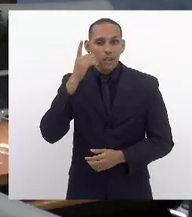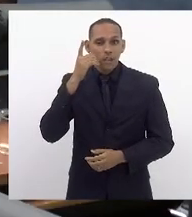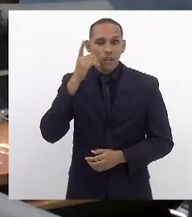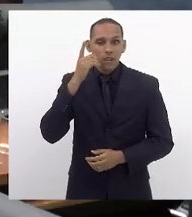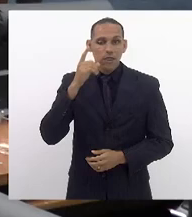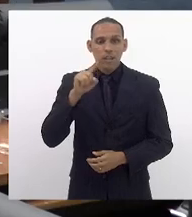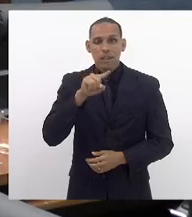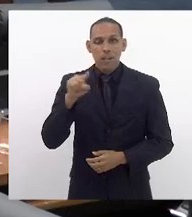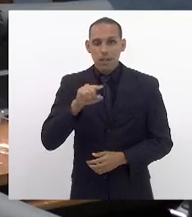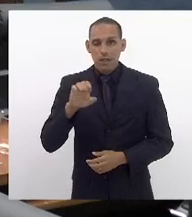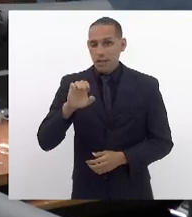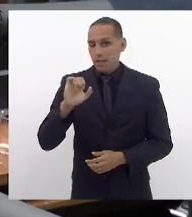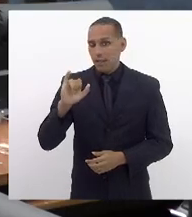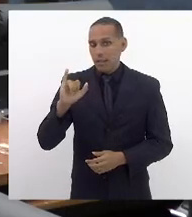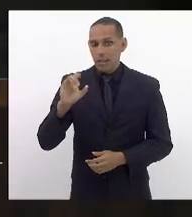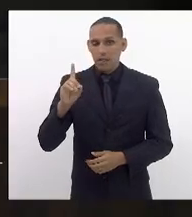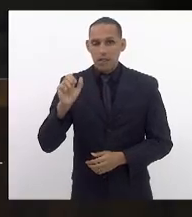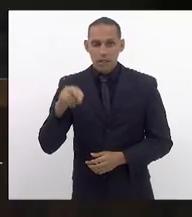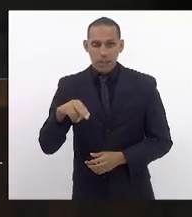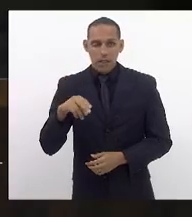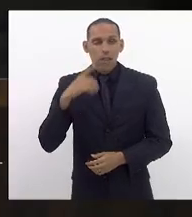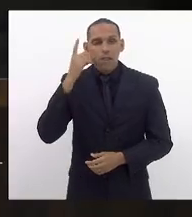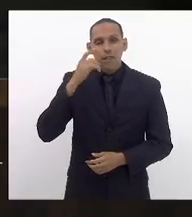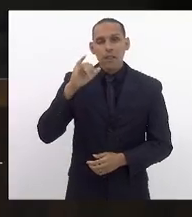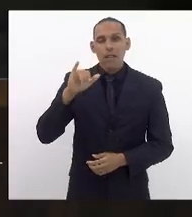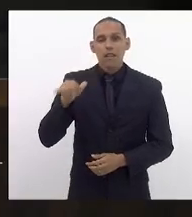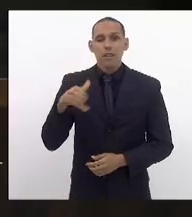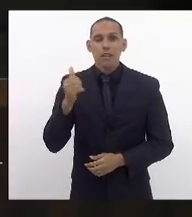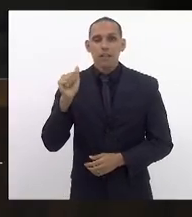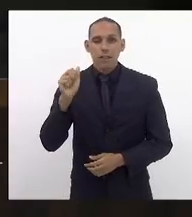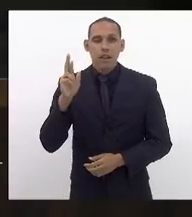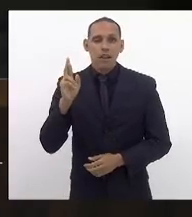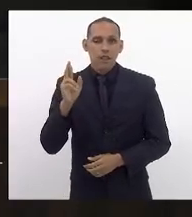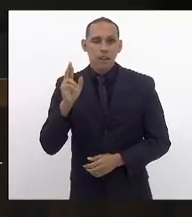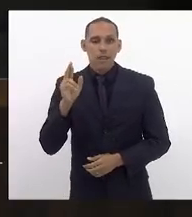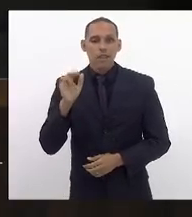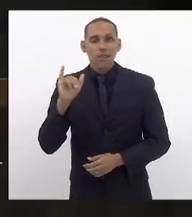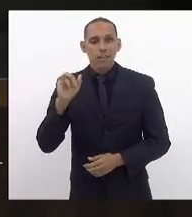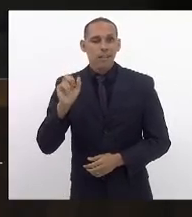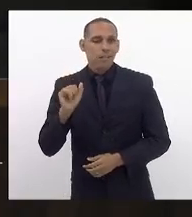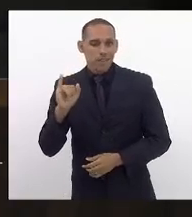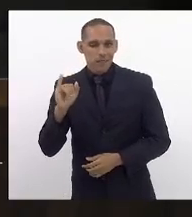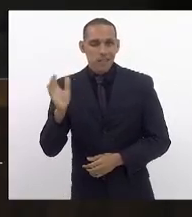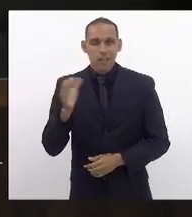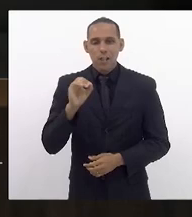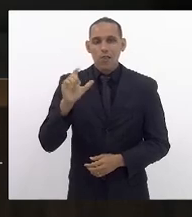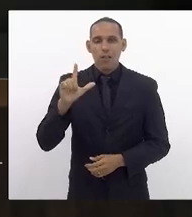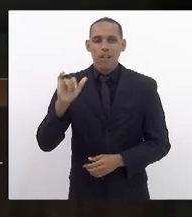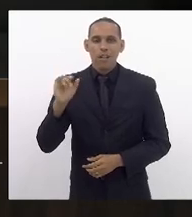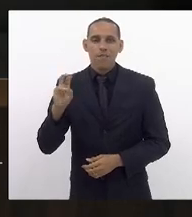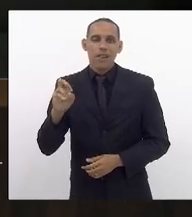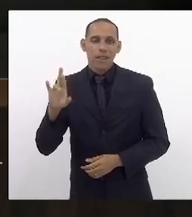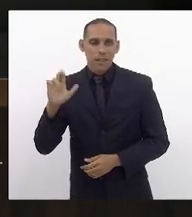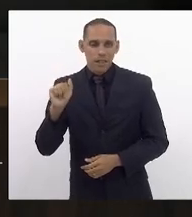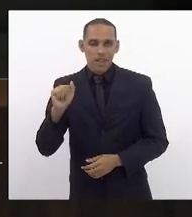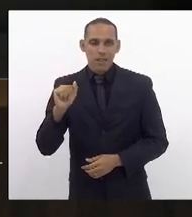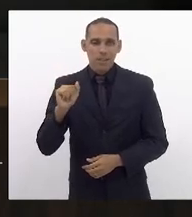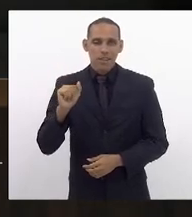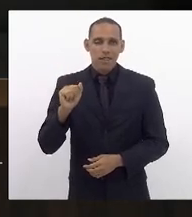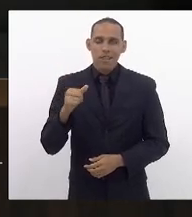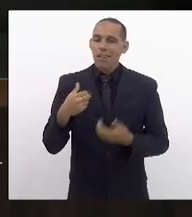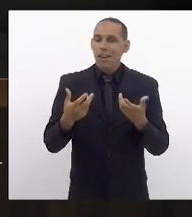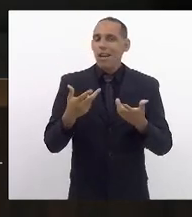Deputado Zeidan. Deputado Jairi Oliveira. Isso eu quero falar do deputado Jairi